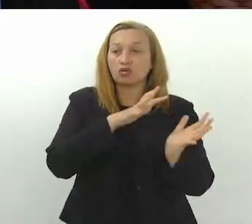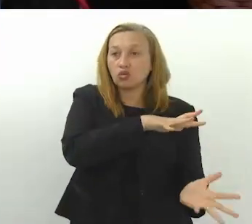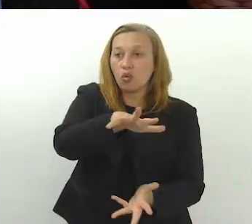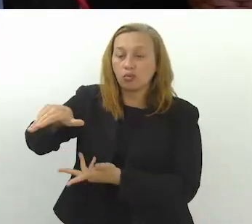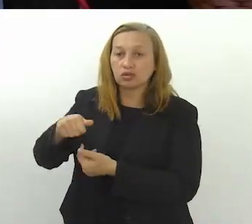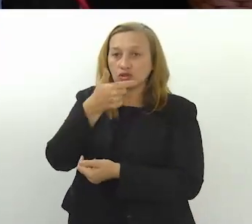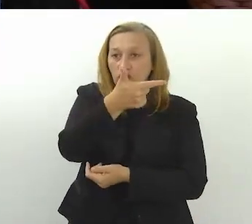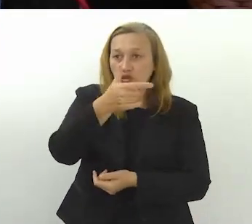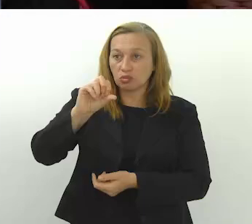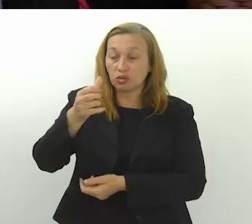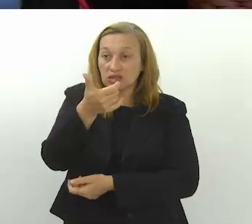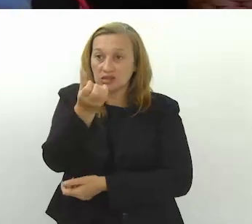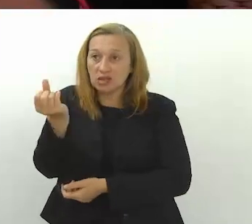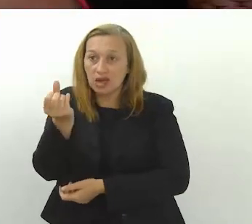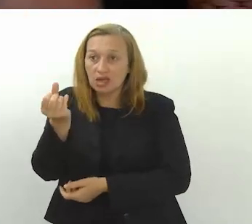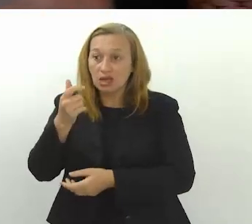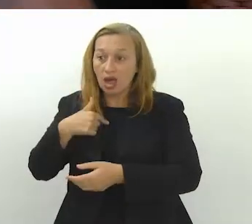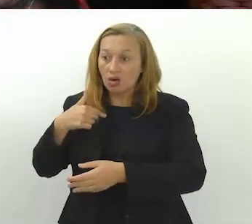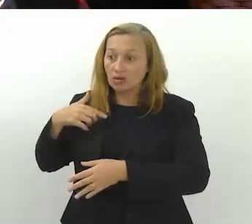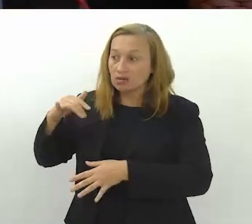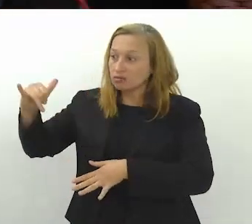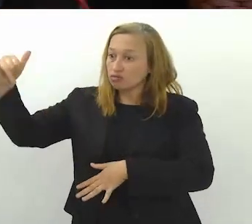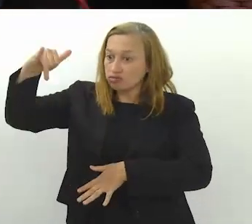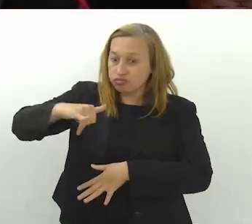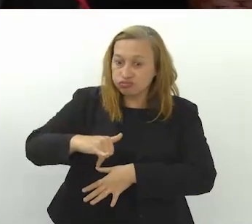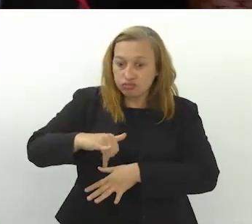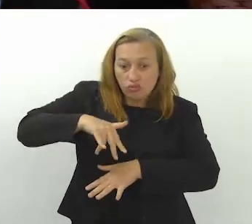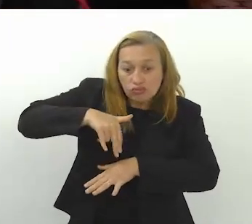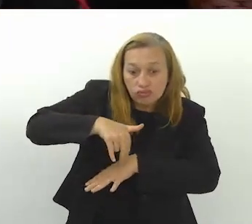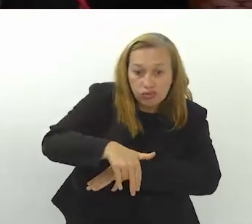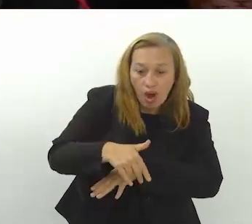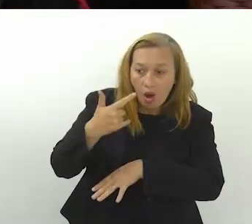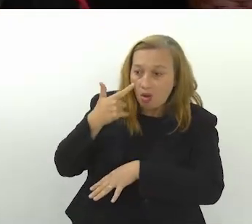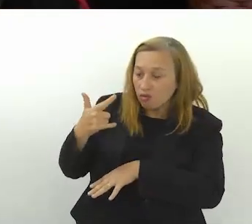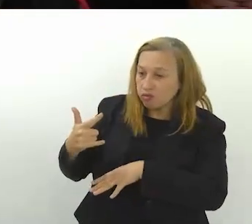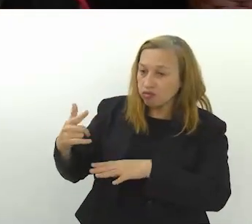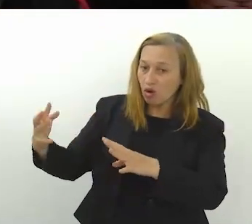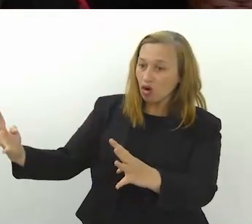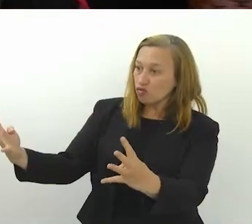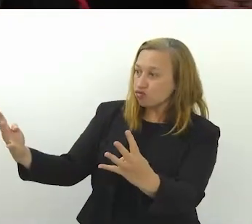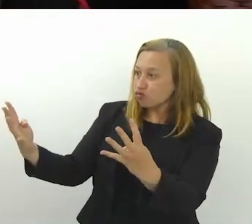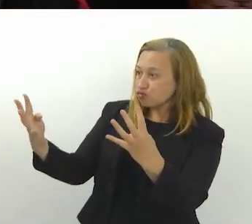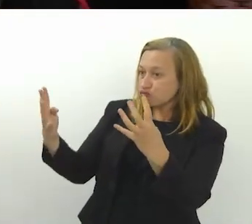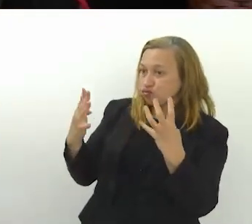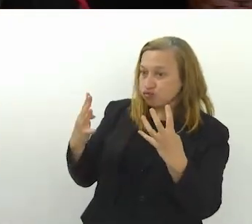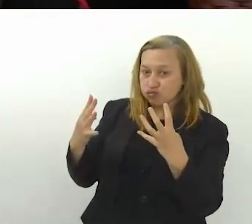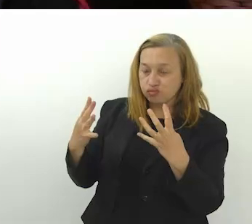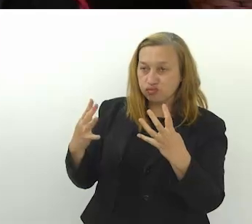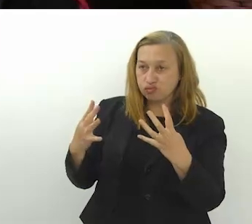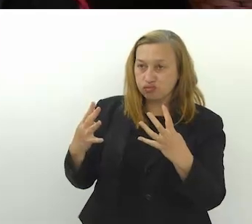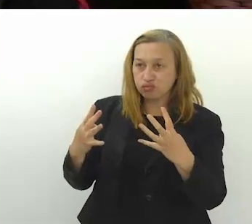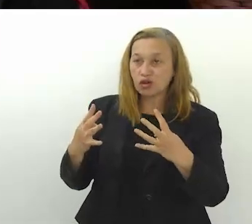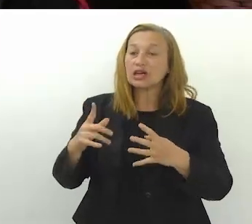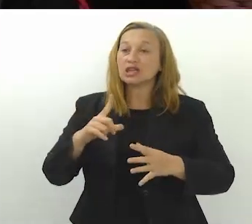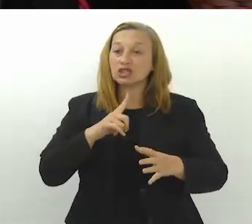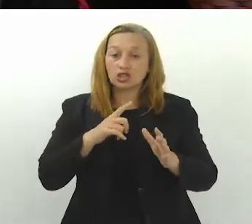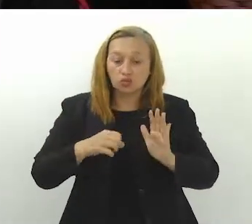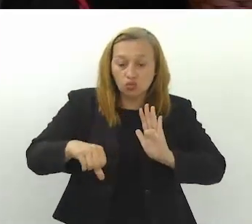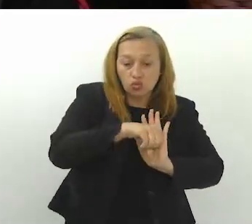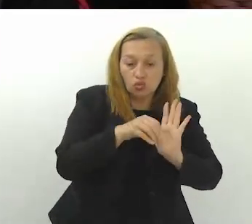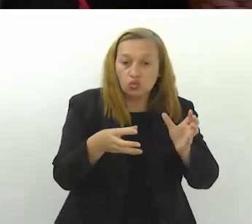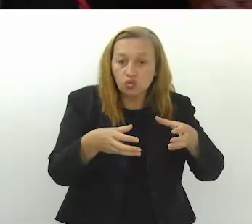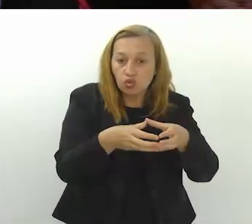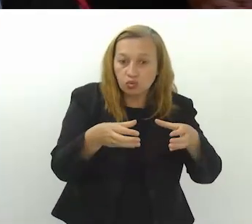Quando eu desembarcava, via aquela multidão de hooligans, tive que correr de novo para o metrô, porque tinha bombas de